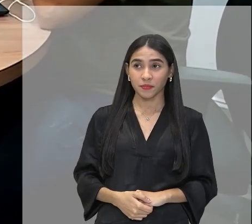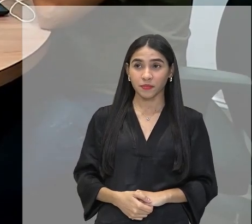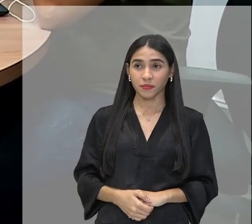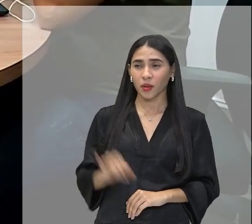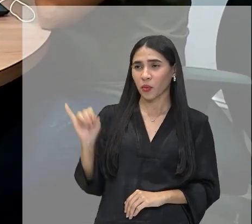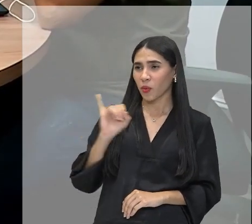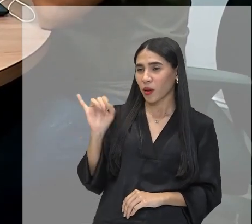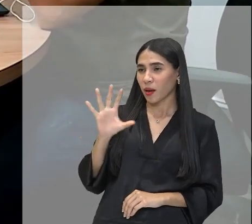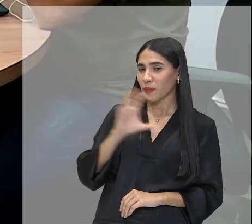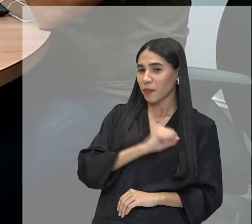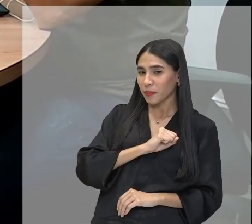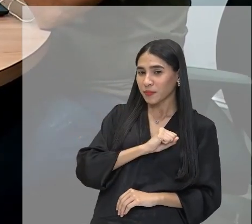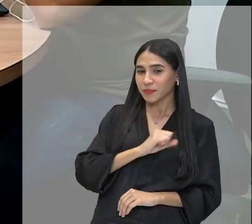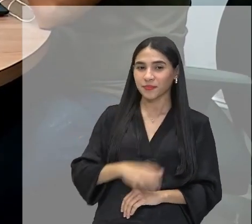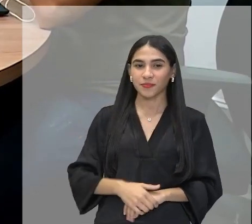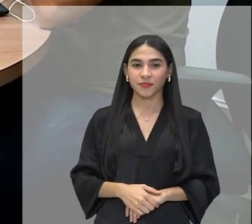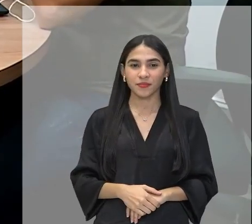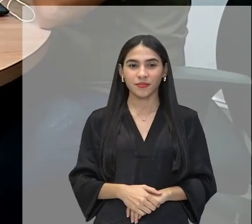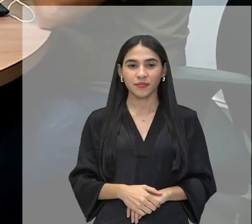Oi, amor.